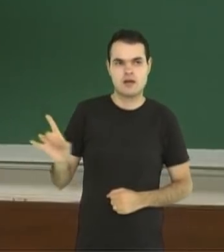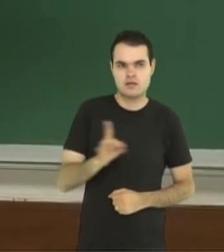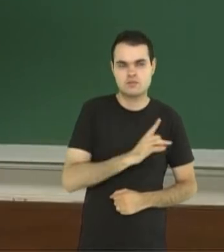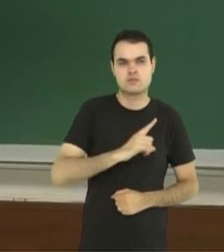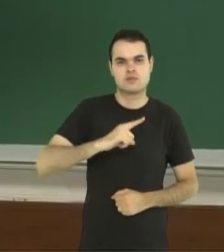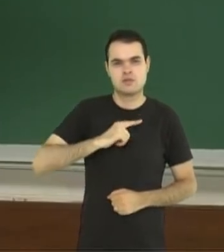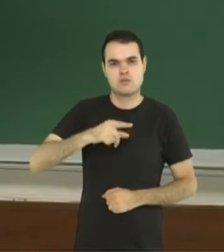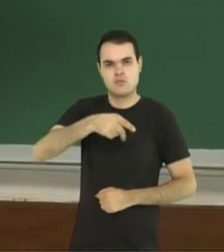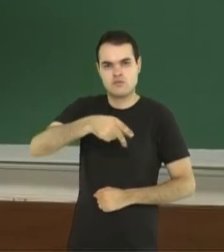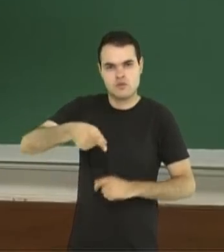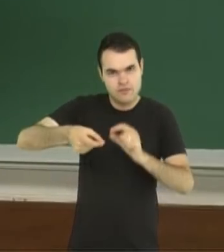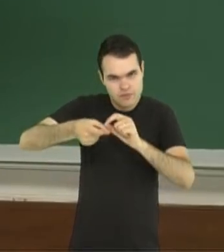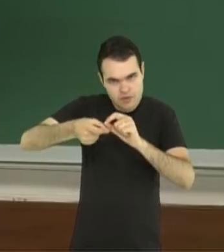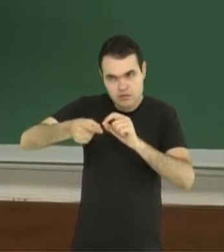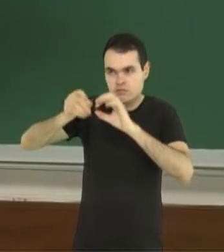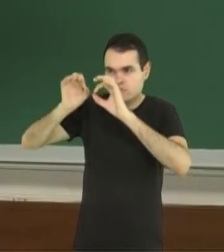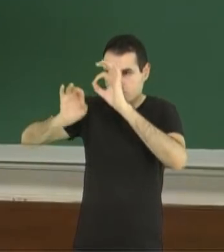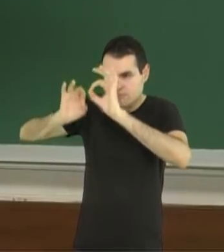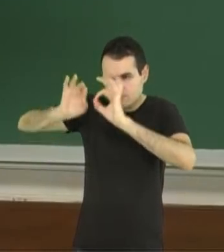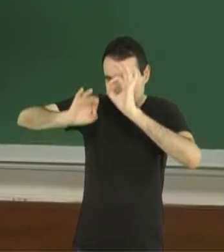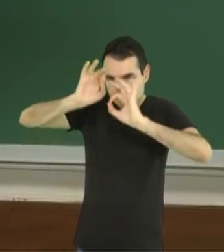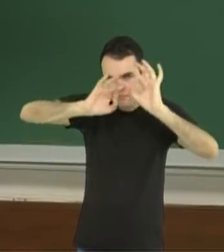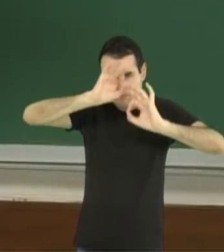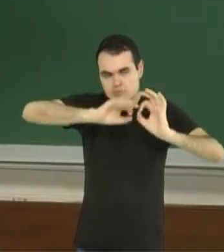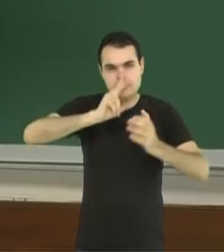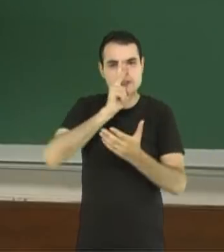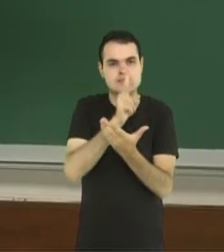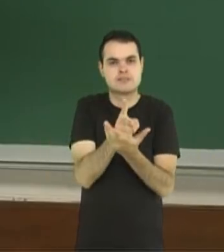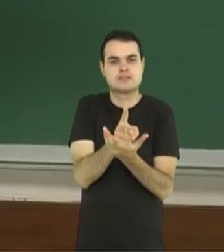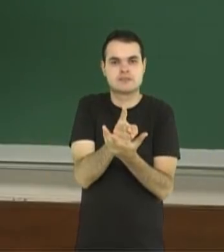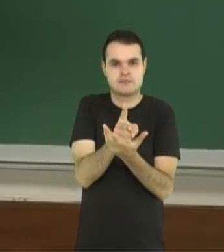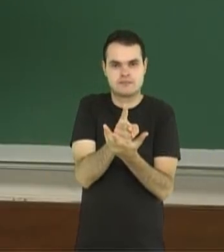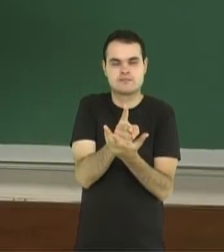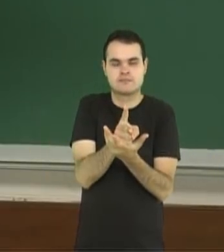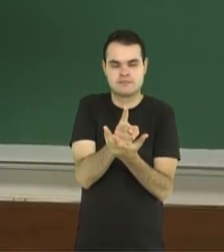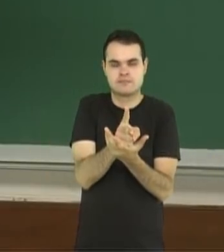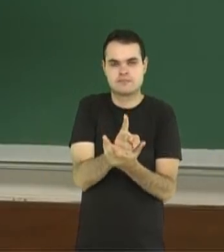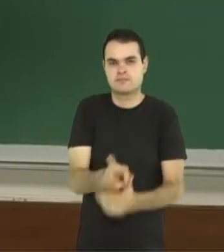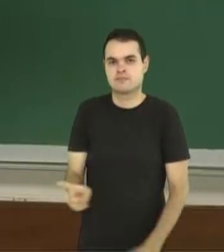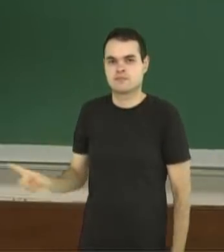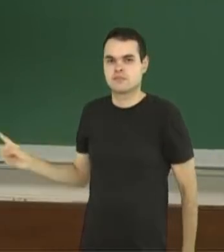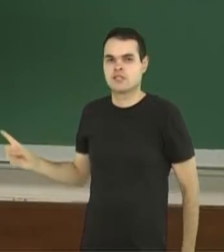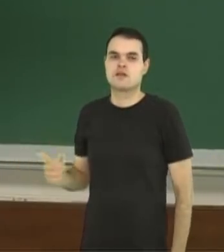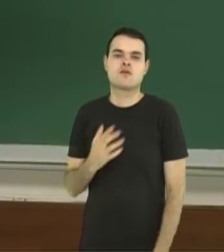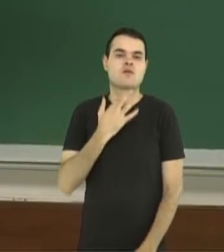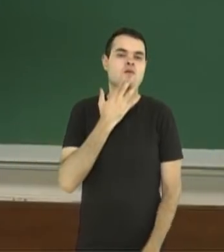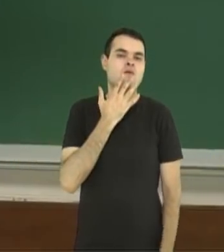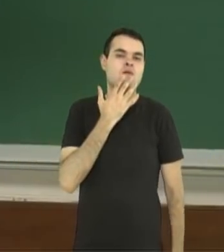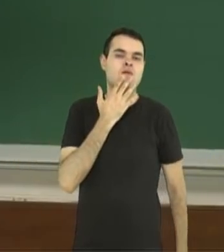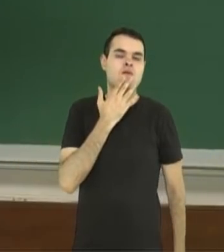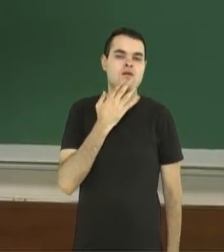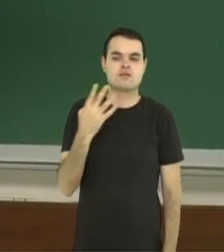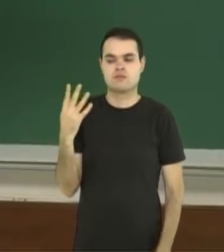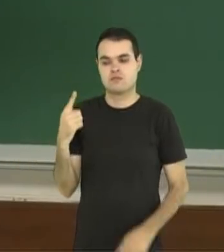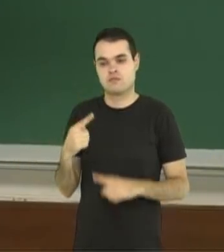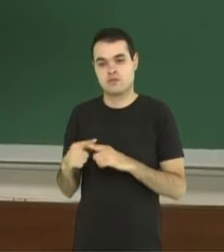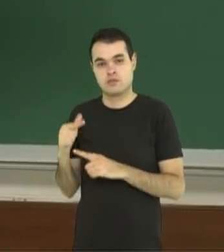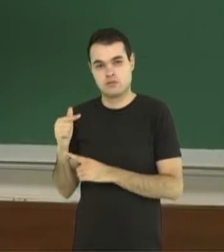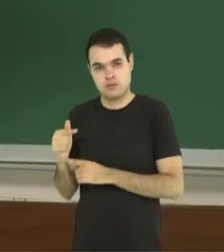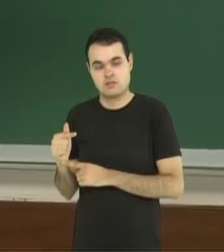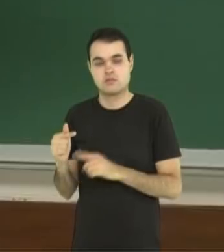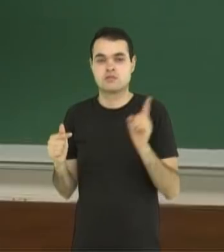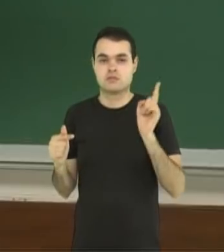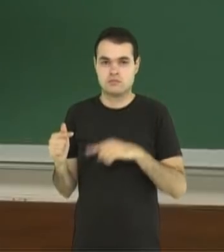que a professora foi realizando, eu fui colocando aqui, né, na corzinha. Então, né, 4 vezes 7